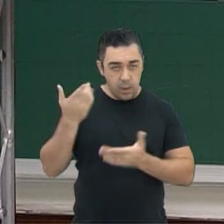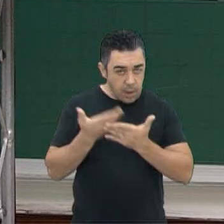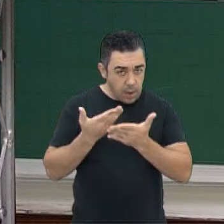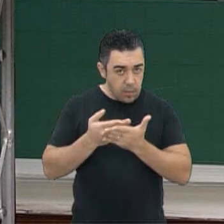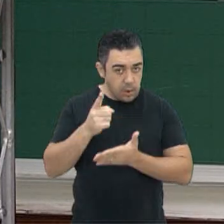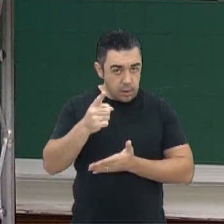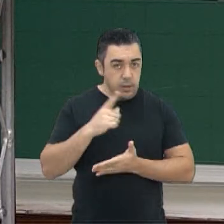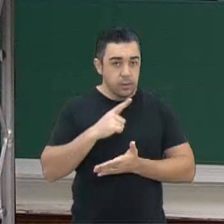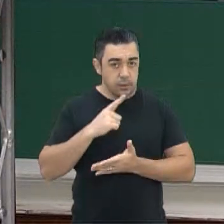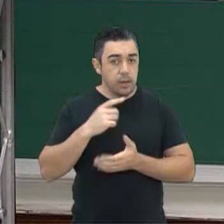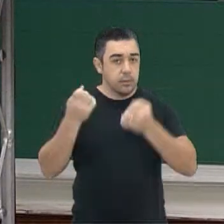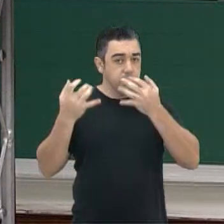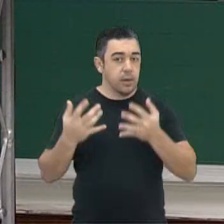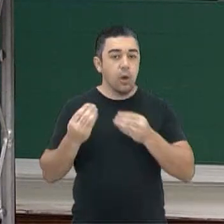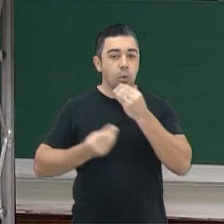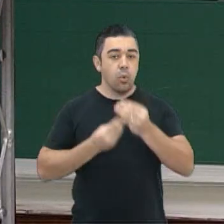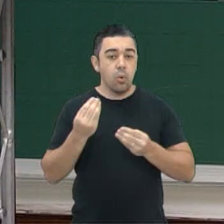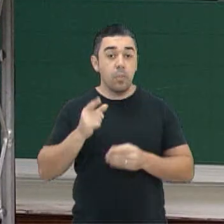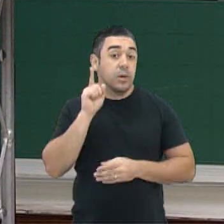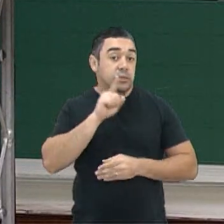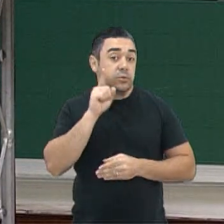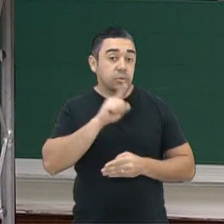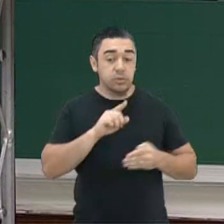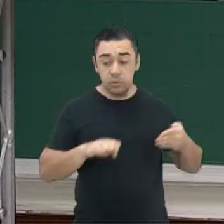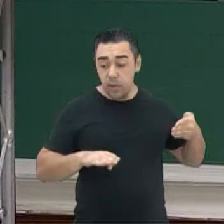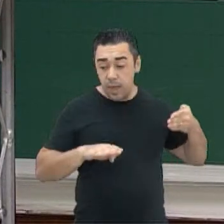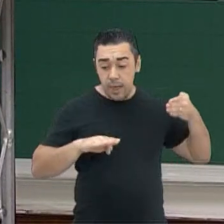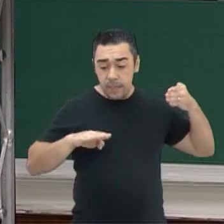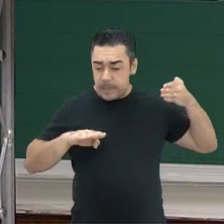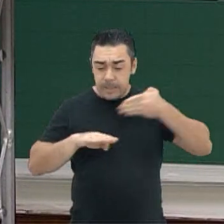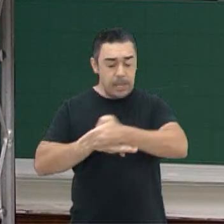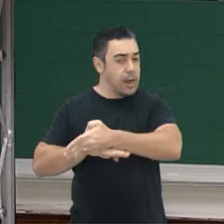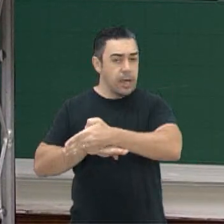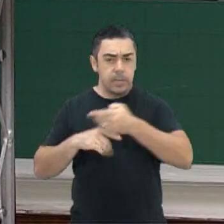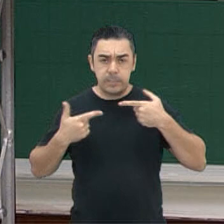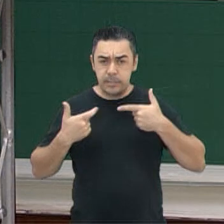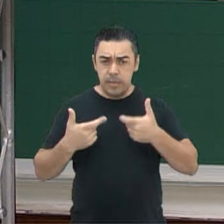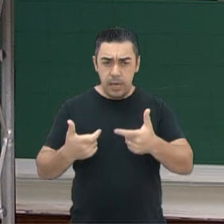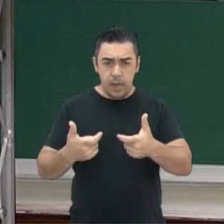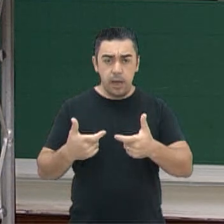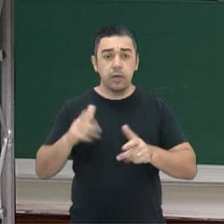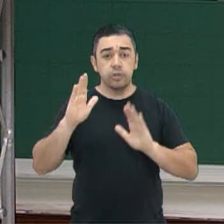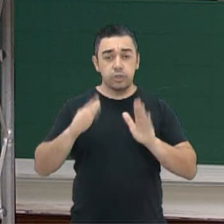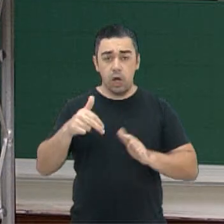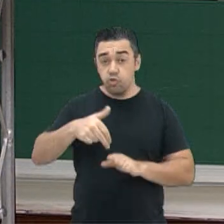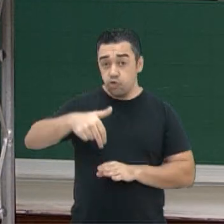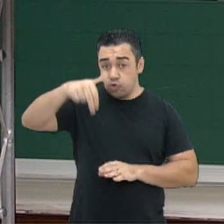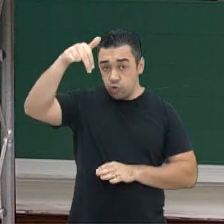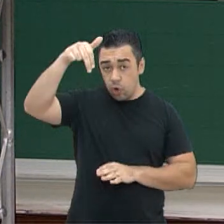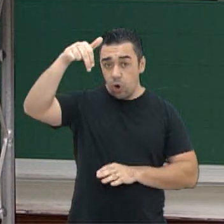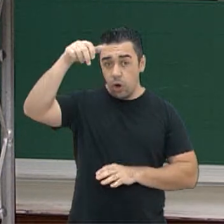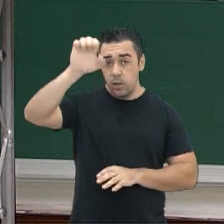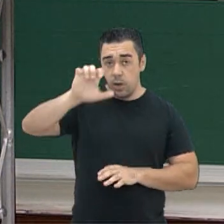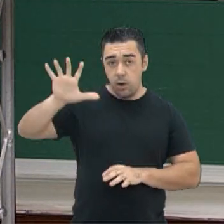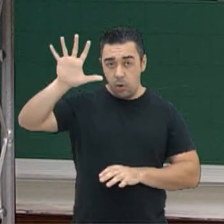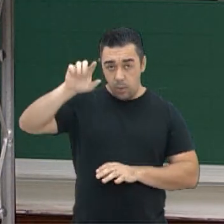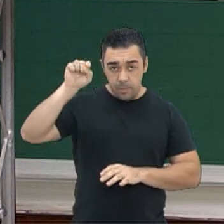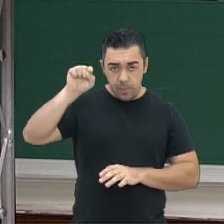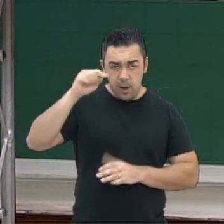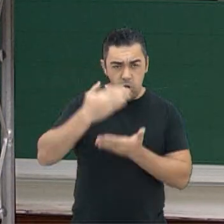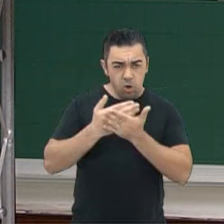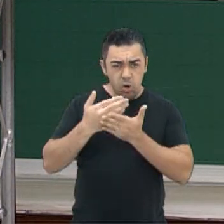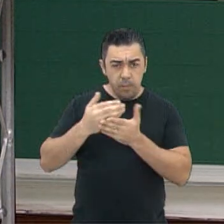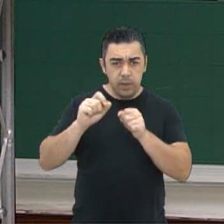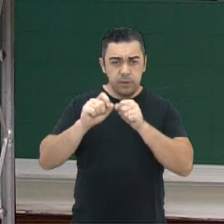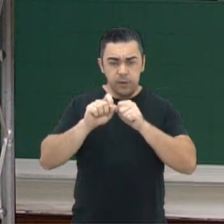percam, Operação Overlord, a entrada dos Estados Unidos, os aliados, abrindo o cerco ali pelo norte da Europa, na Normandia, na praia de Omaha, começa a